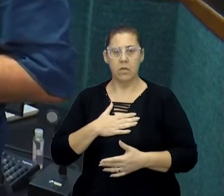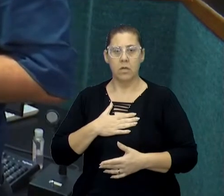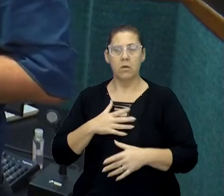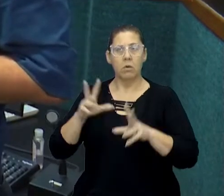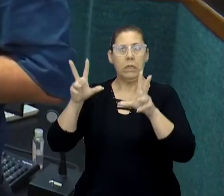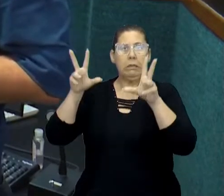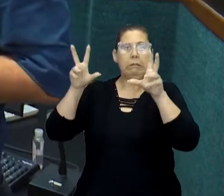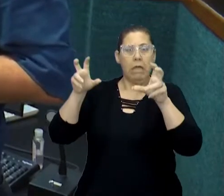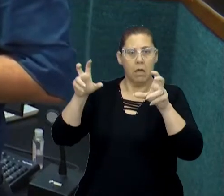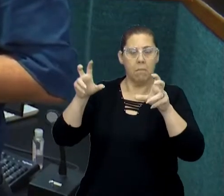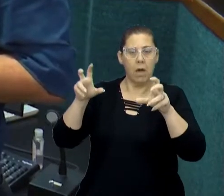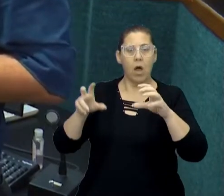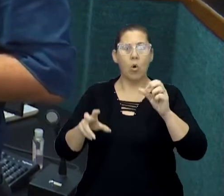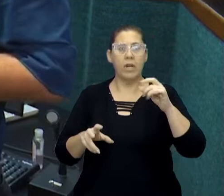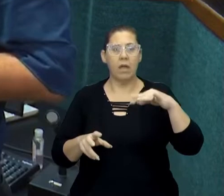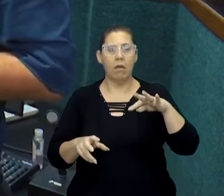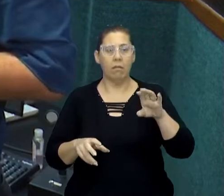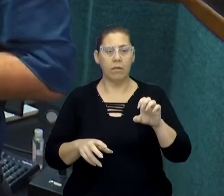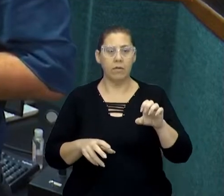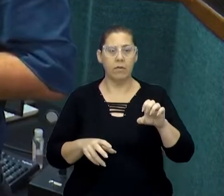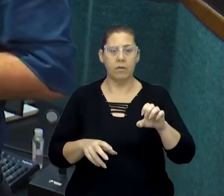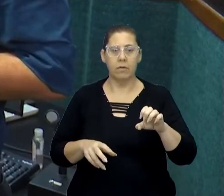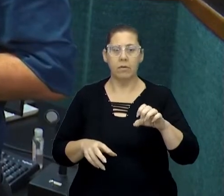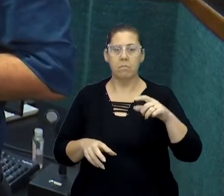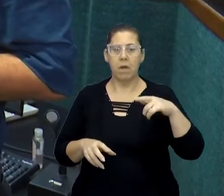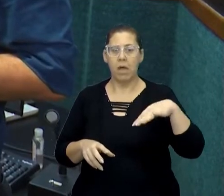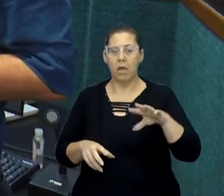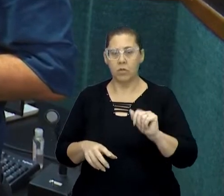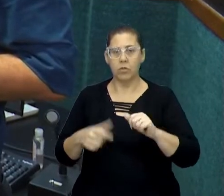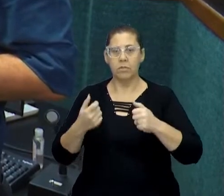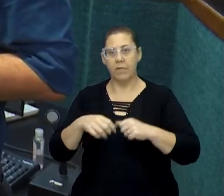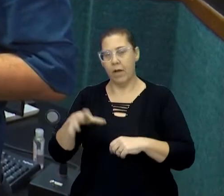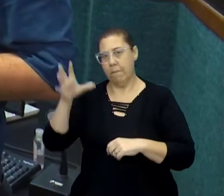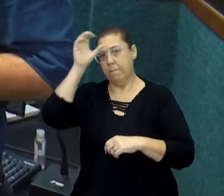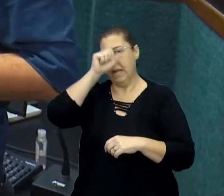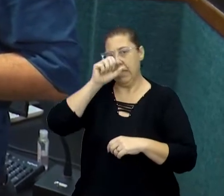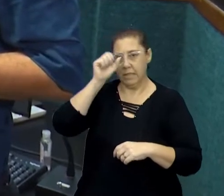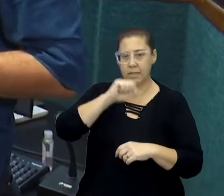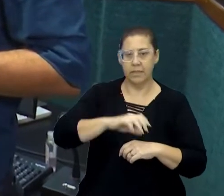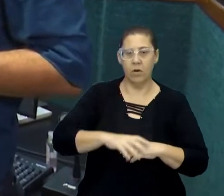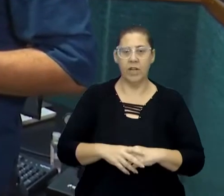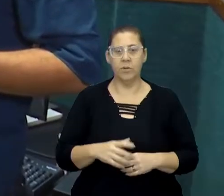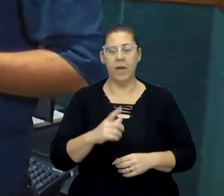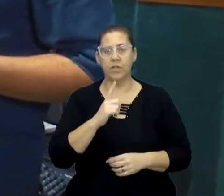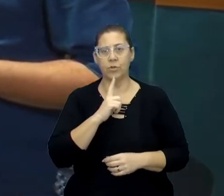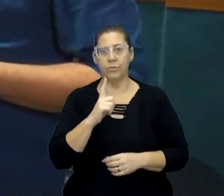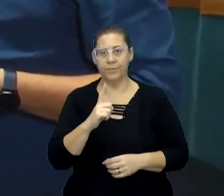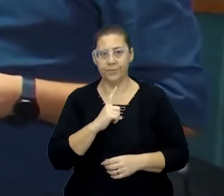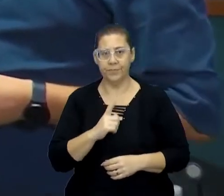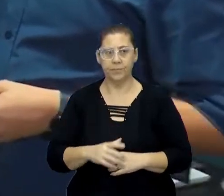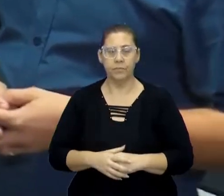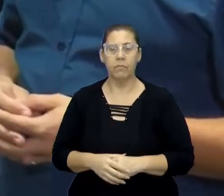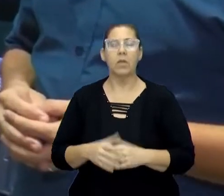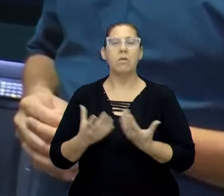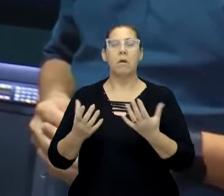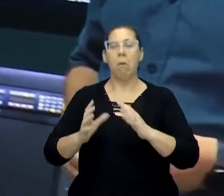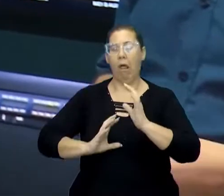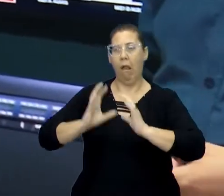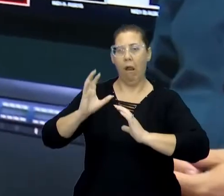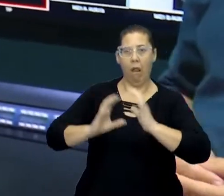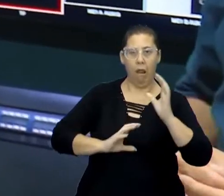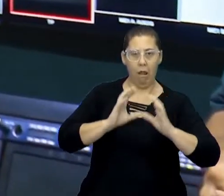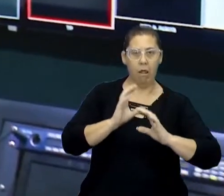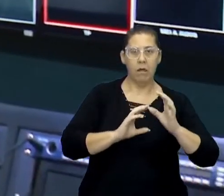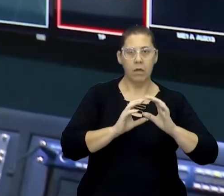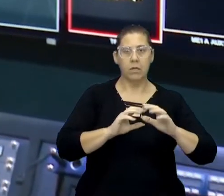ao tema Oriente Médio justamente porque eu precisava aprender sobre o Oriente Médio, sobre o conflito entre